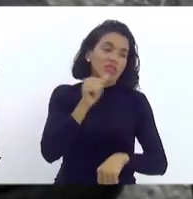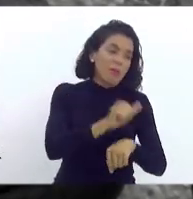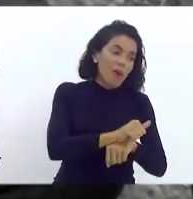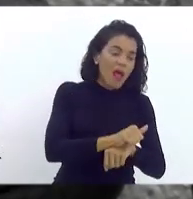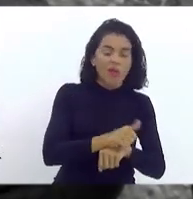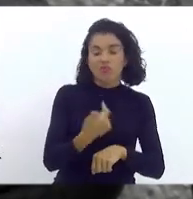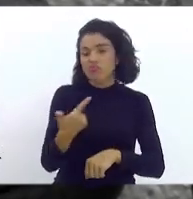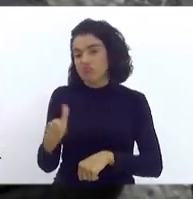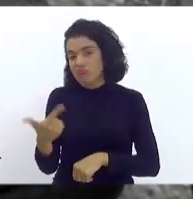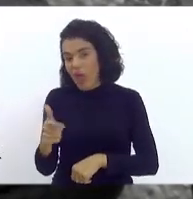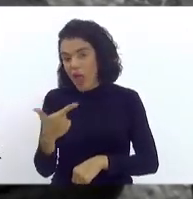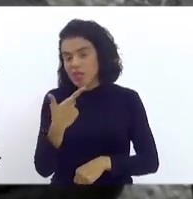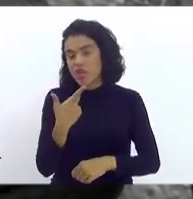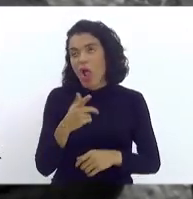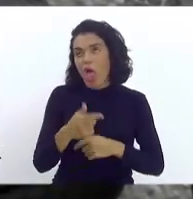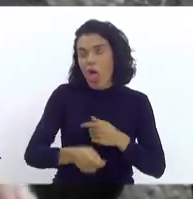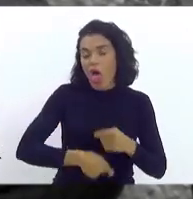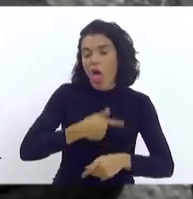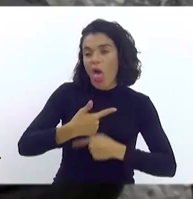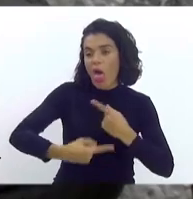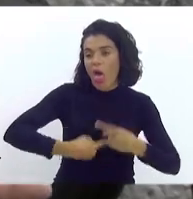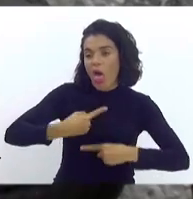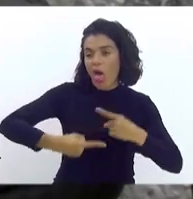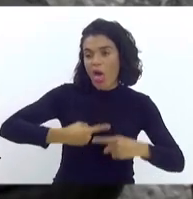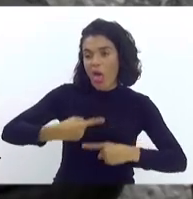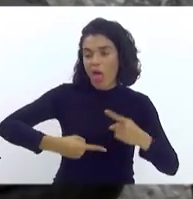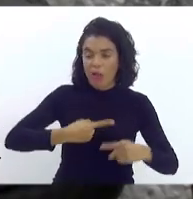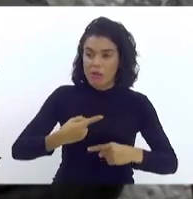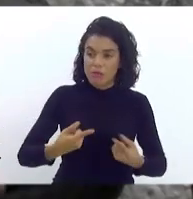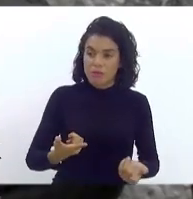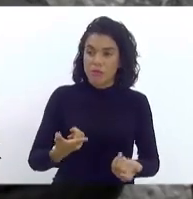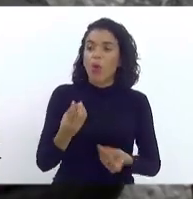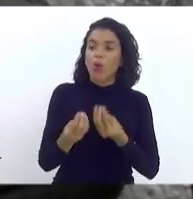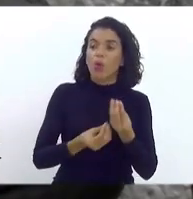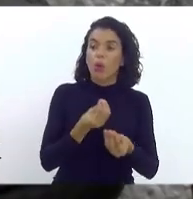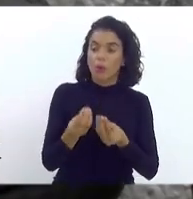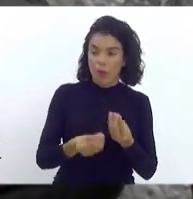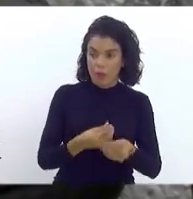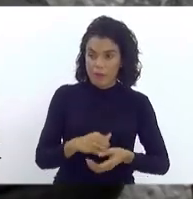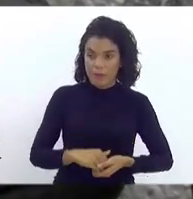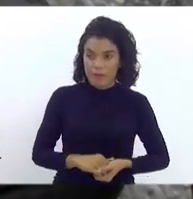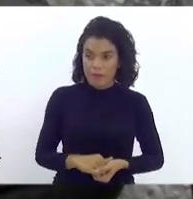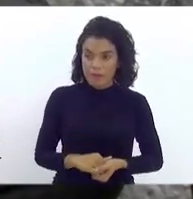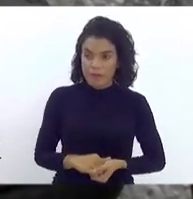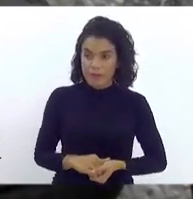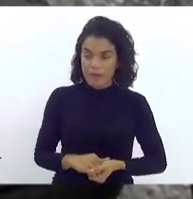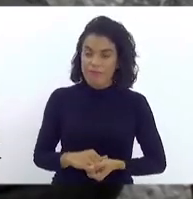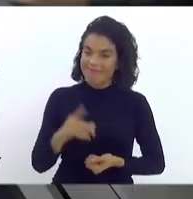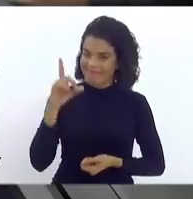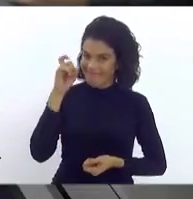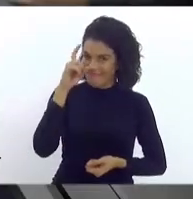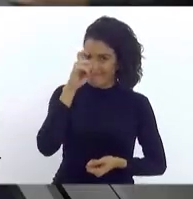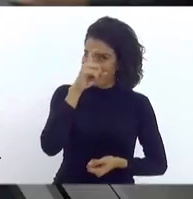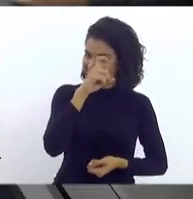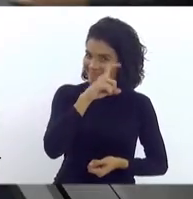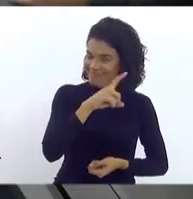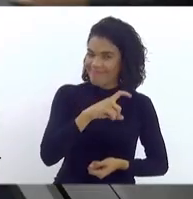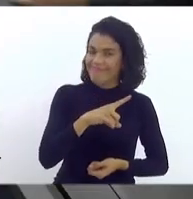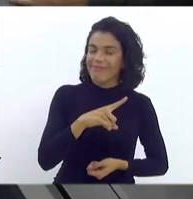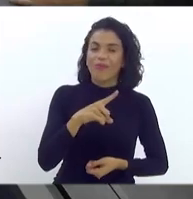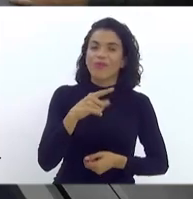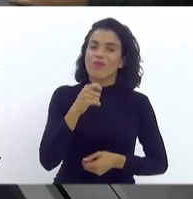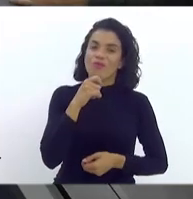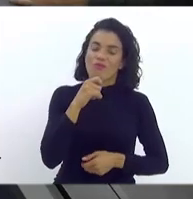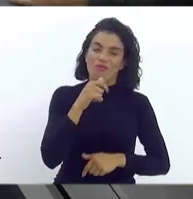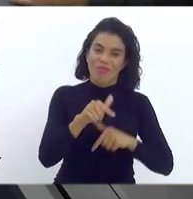só cumprindo o prazo, fazendo mais questionamentos que vocês já responderam 10 vezes? Como é que é essa... É difícil quando você não trabalha num regulador